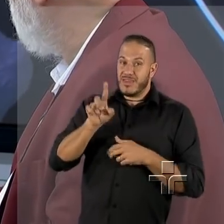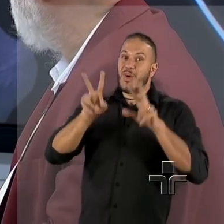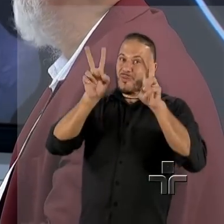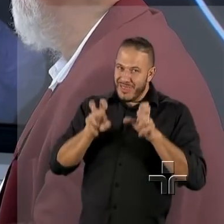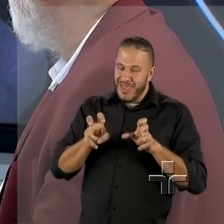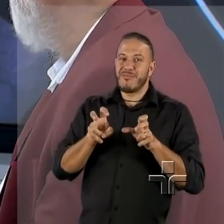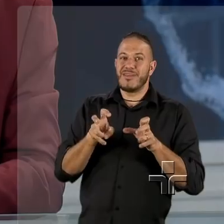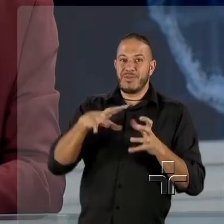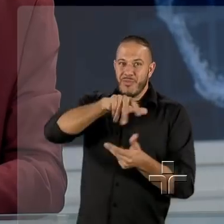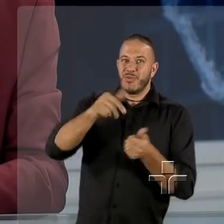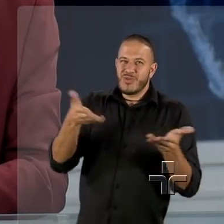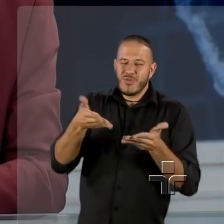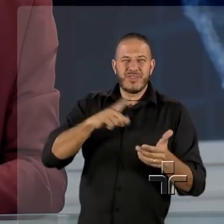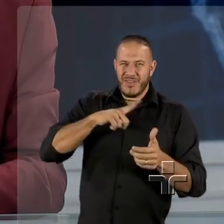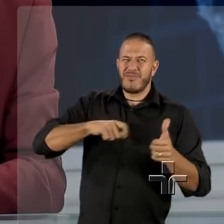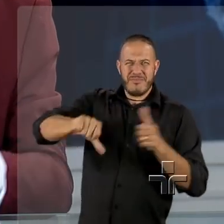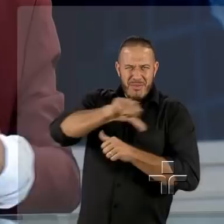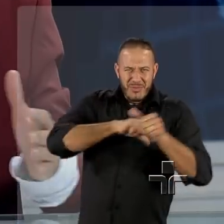humanitária que causa